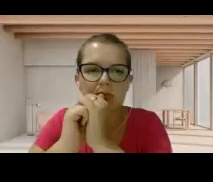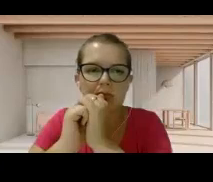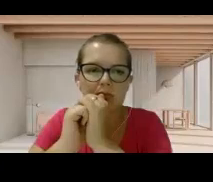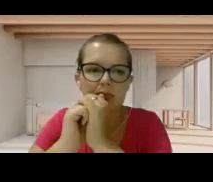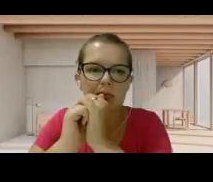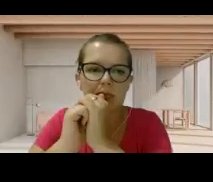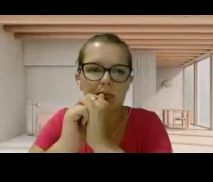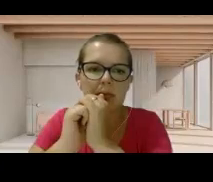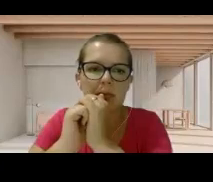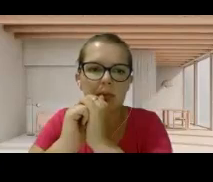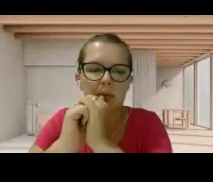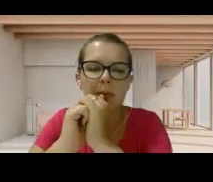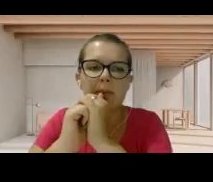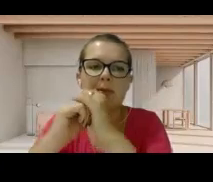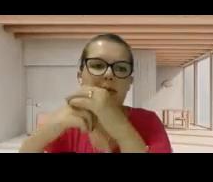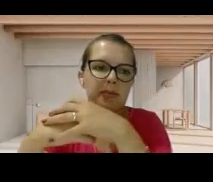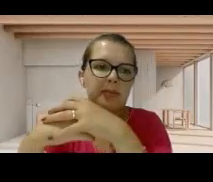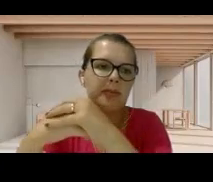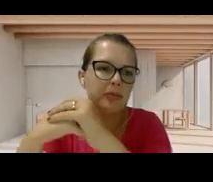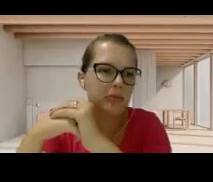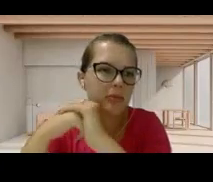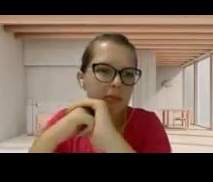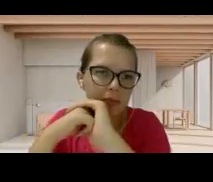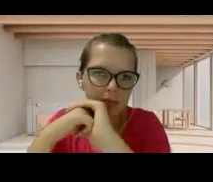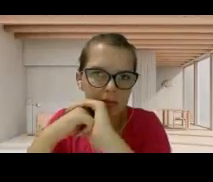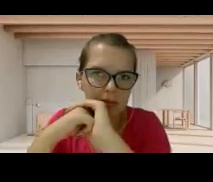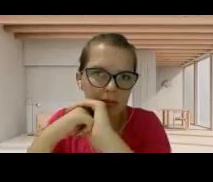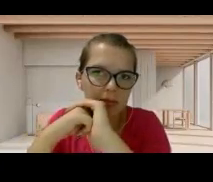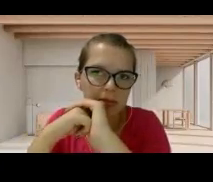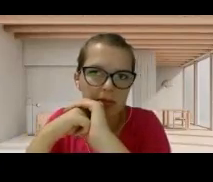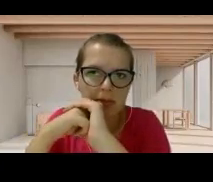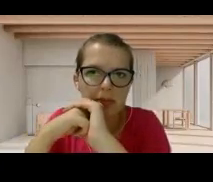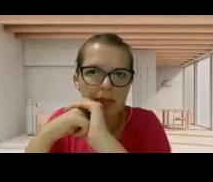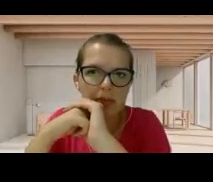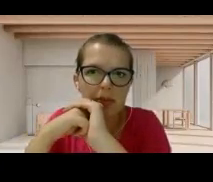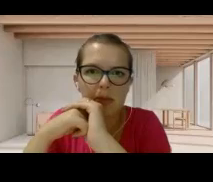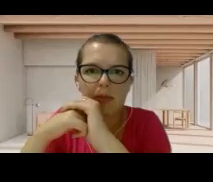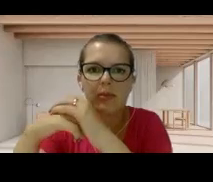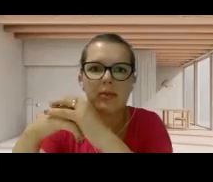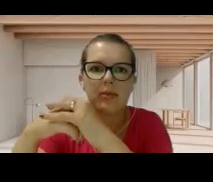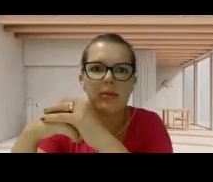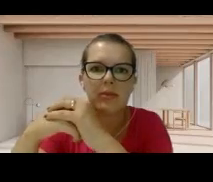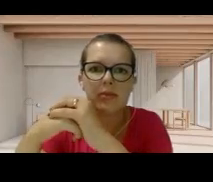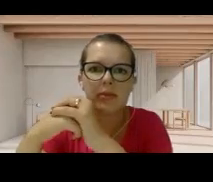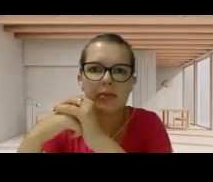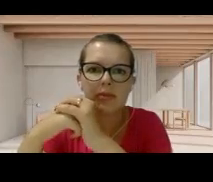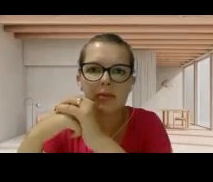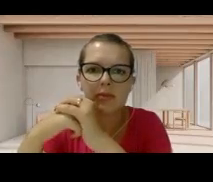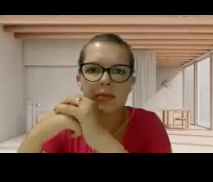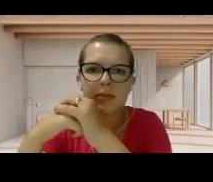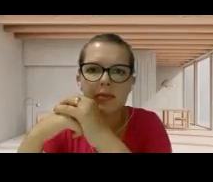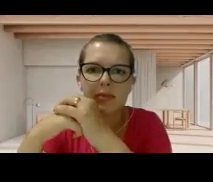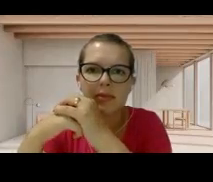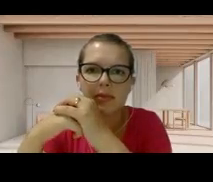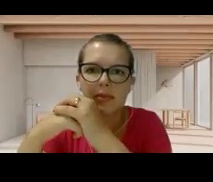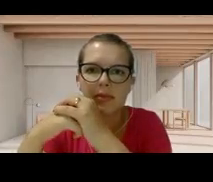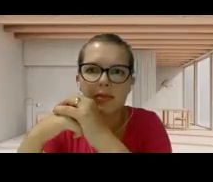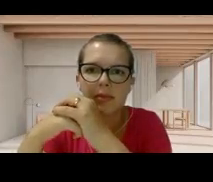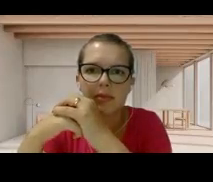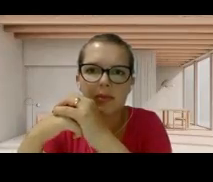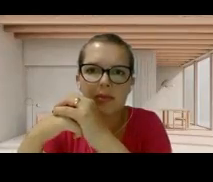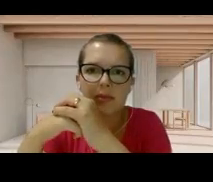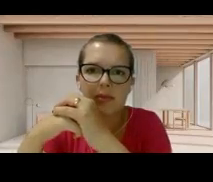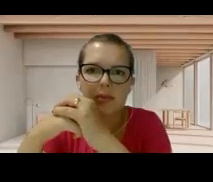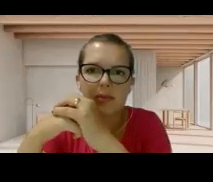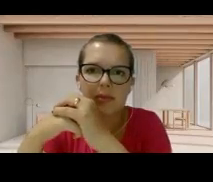Entenderam? É só civil. Então, o grande engenheiro de uma central de elétrica é a engenharia